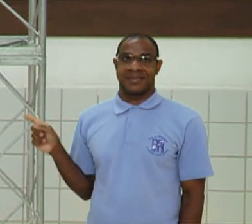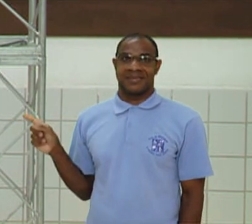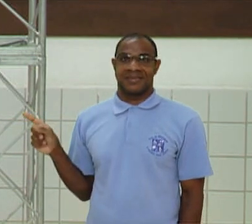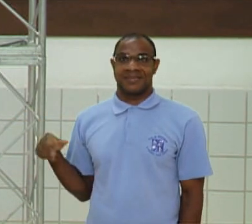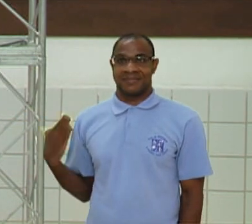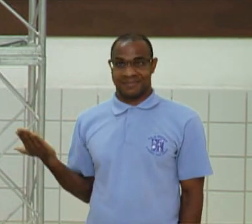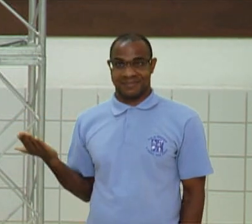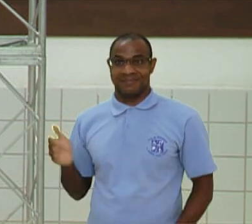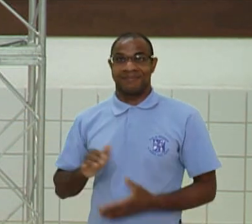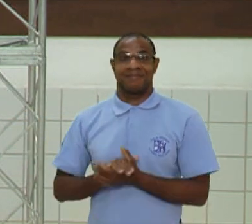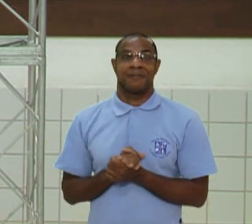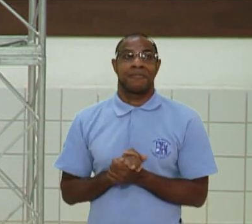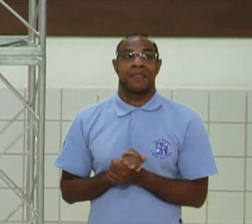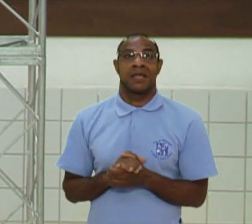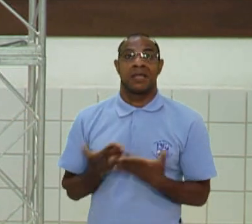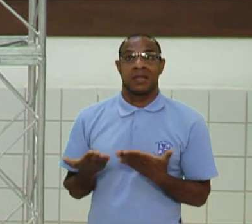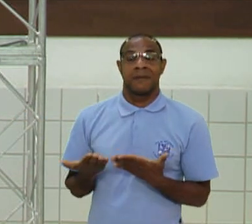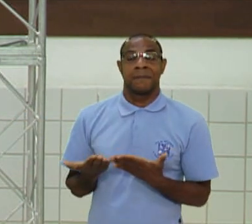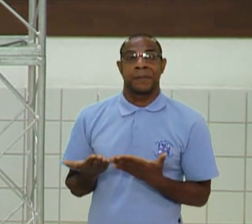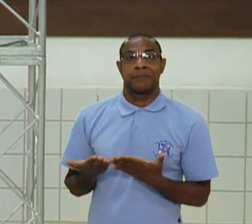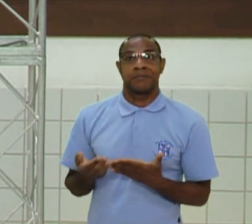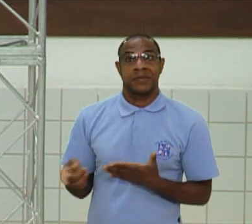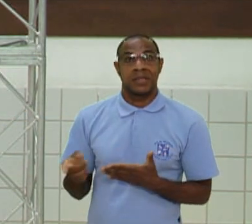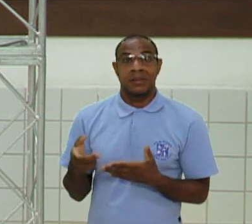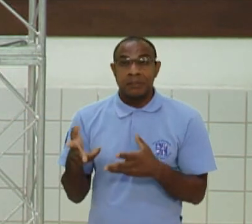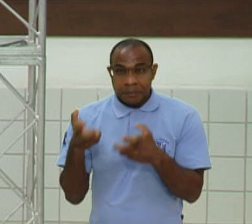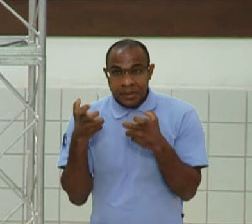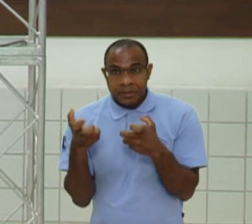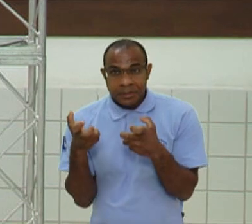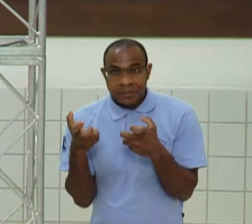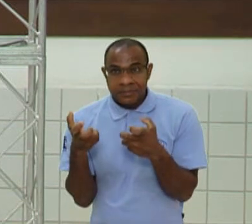certeza disso. Agora, você não pode se dar, terceiro ano, vou um pouquinho à